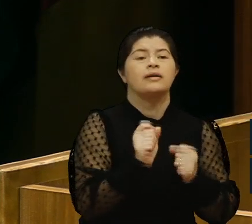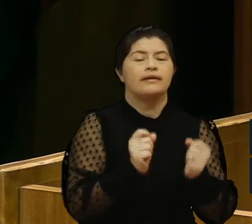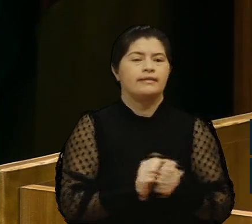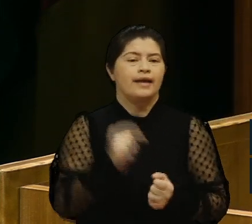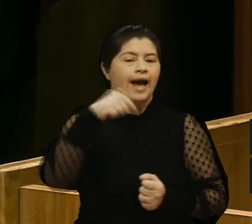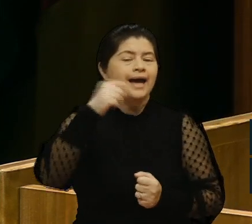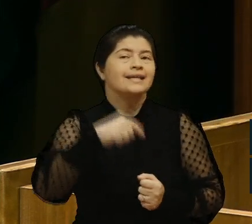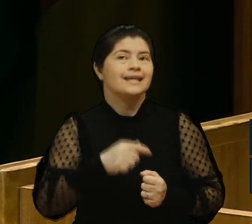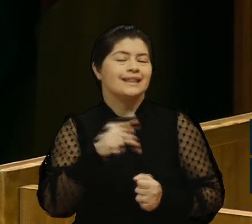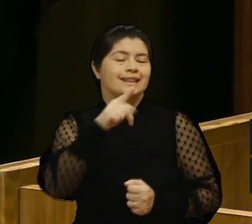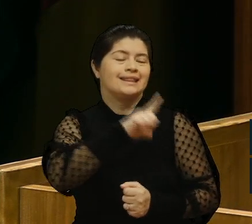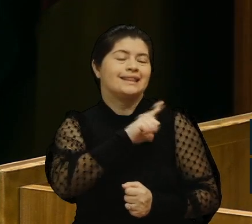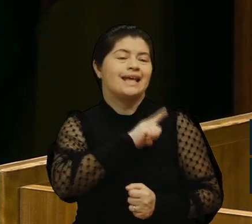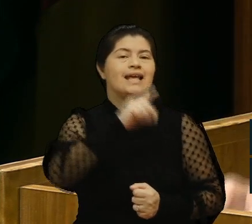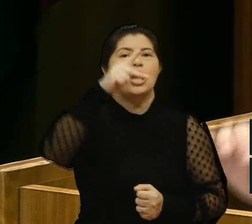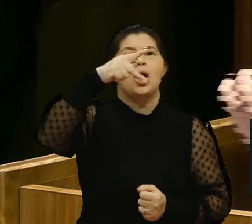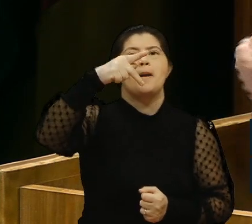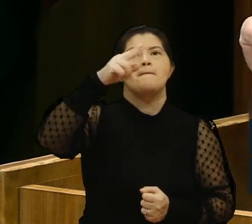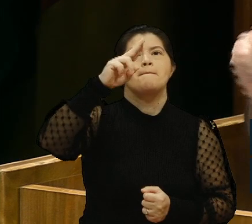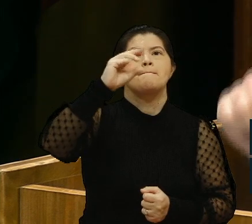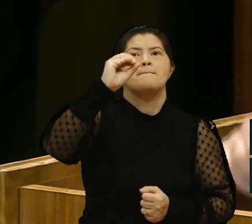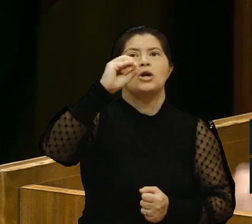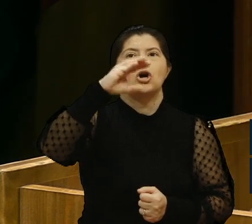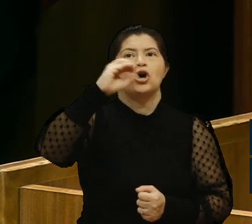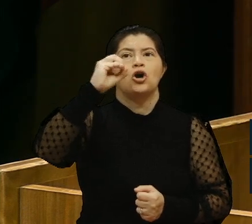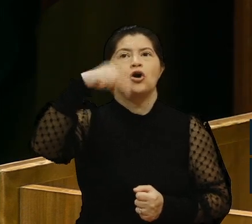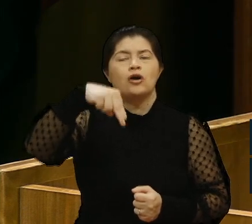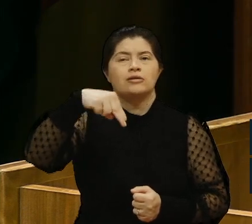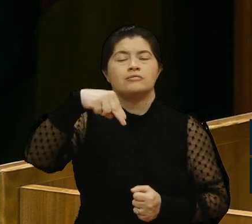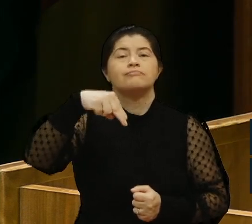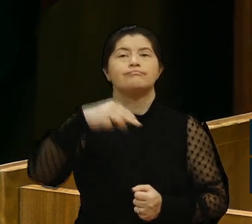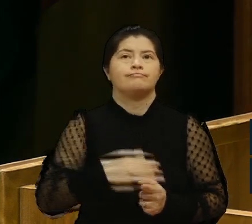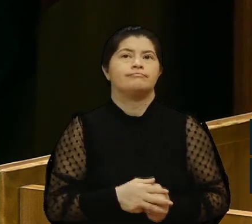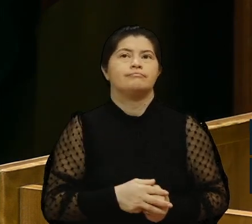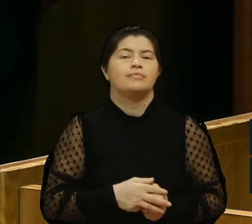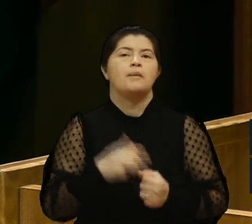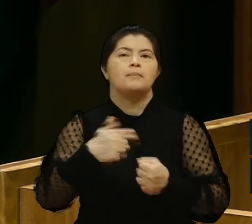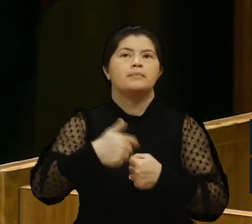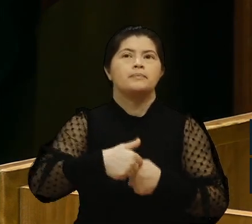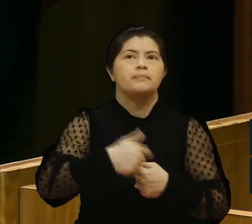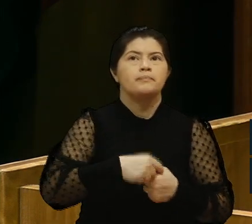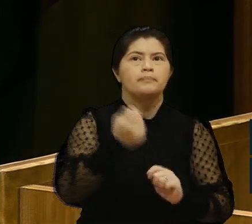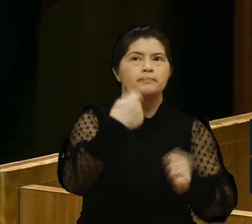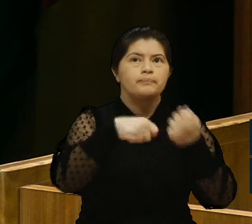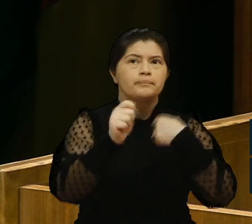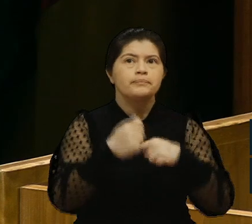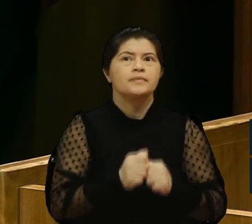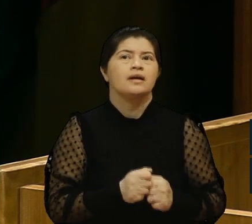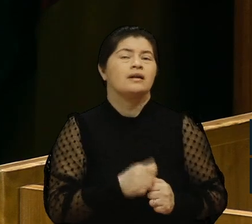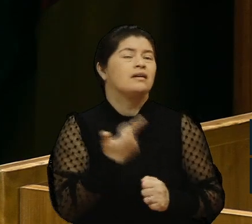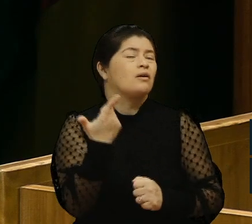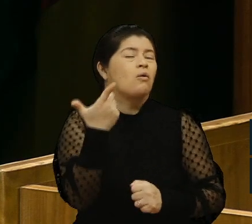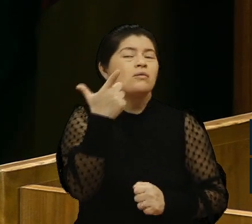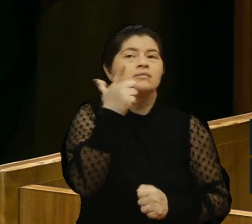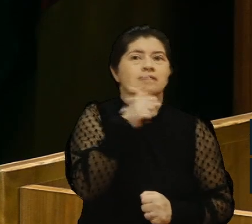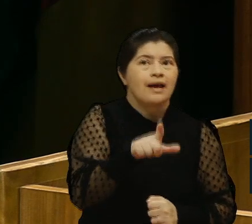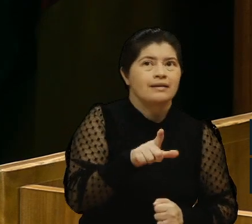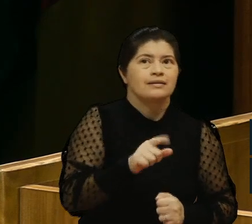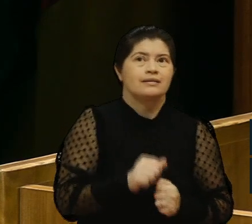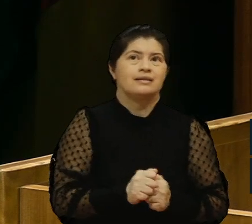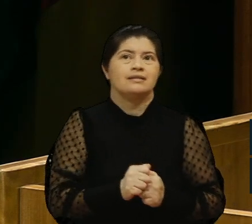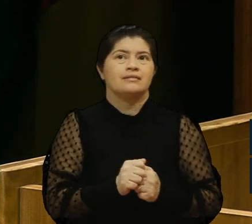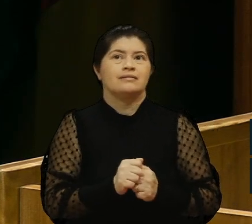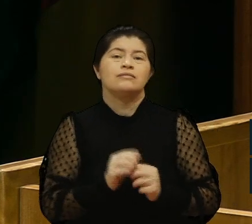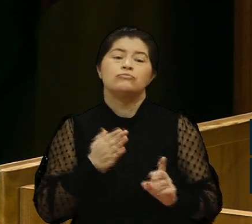Sul o PROCON. No entanto, é um órgão municipal, administrativo, que talvez não consiga